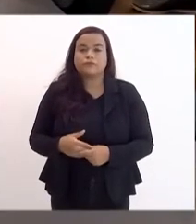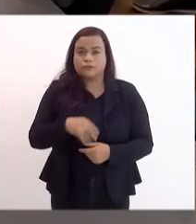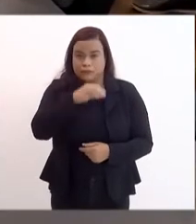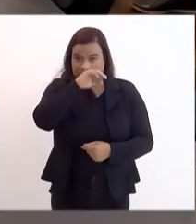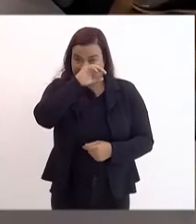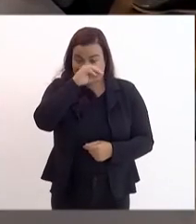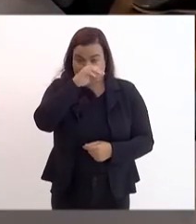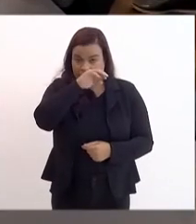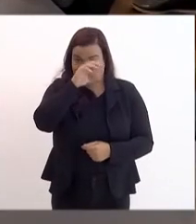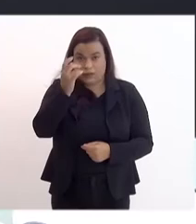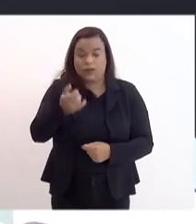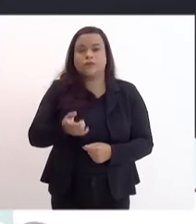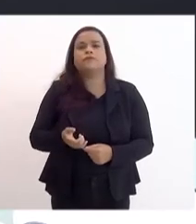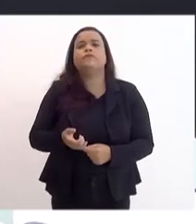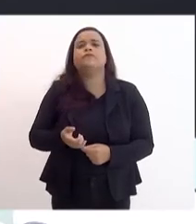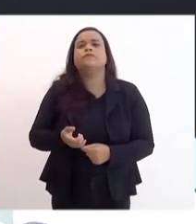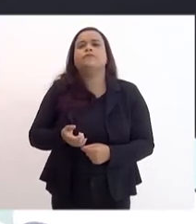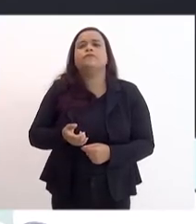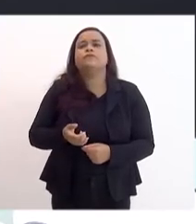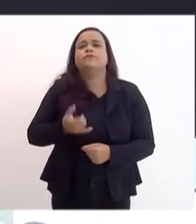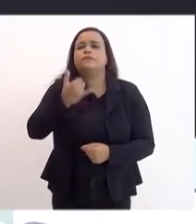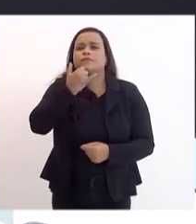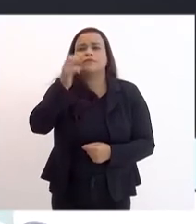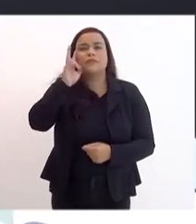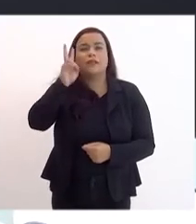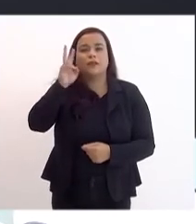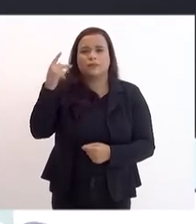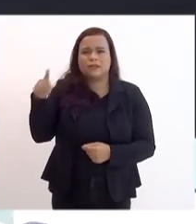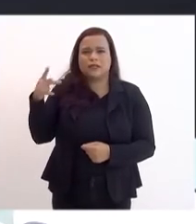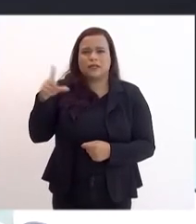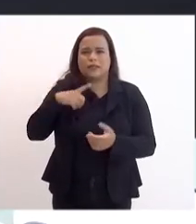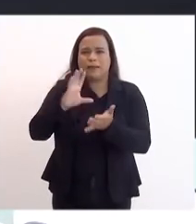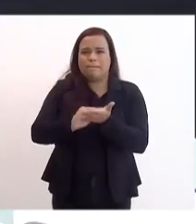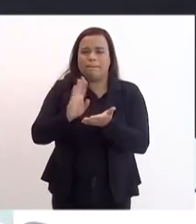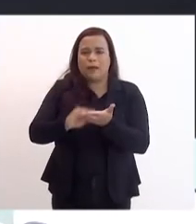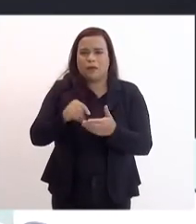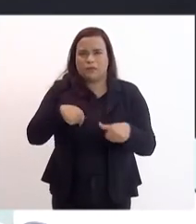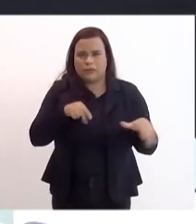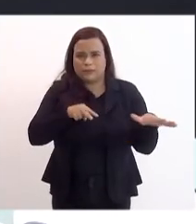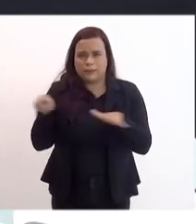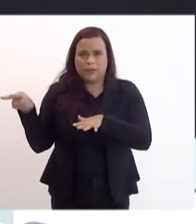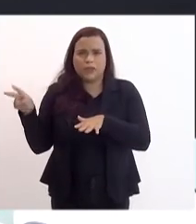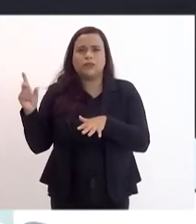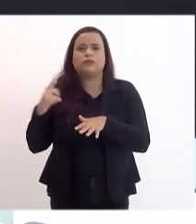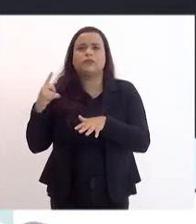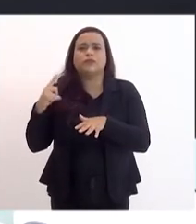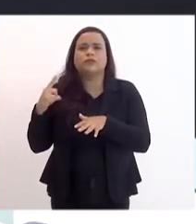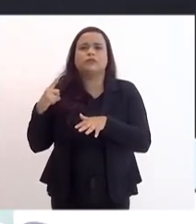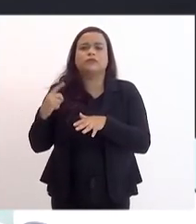ao escutar a memória dela, que tem na pauta dessa semana